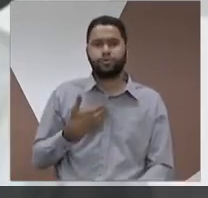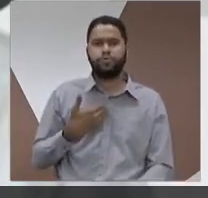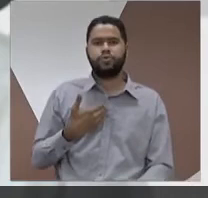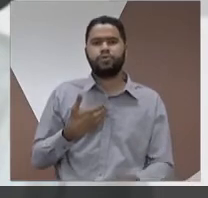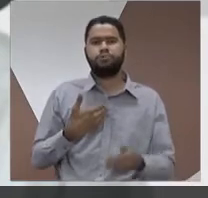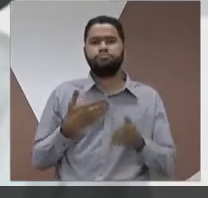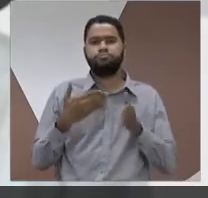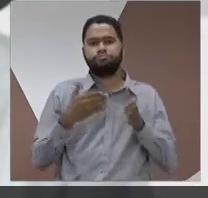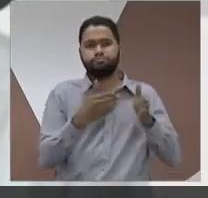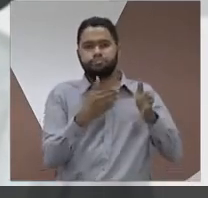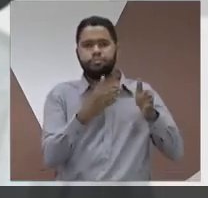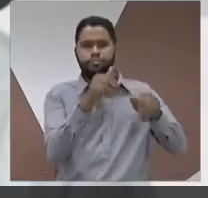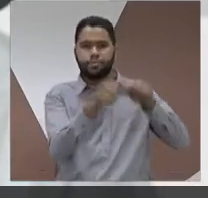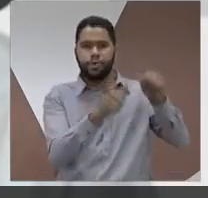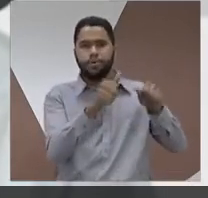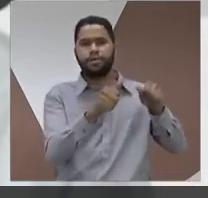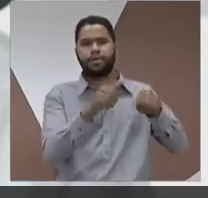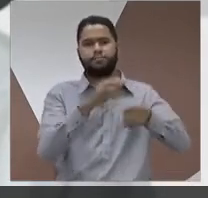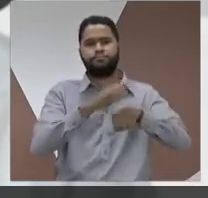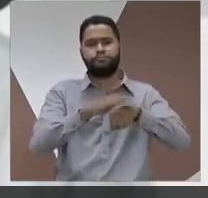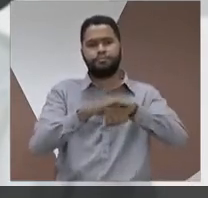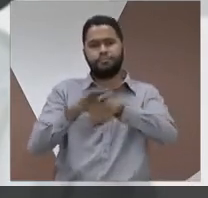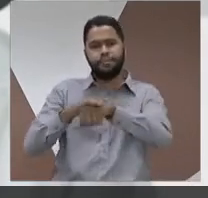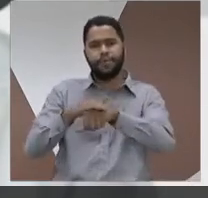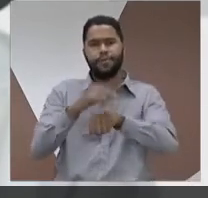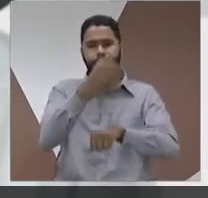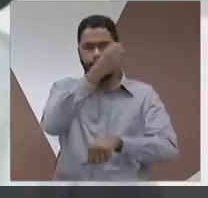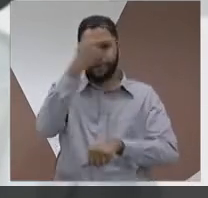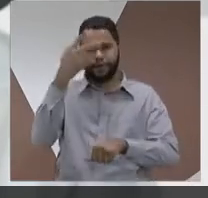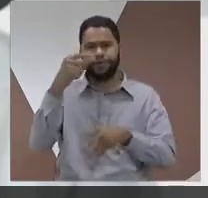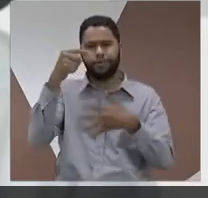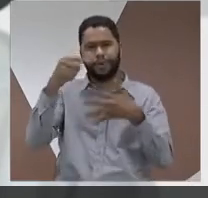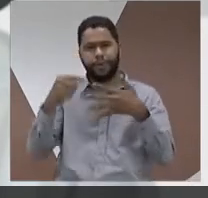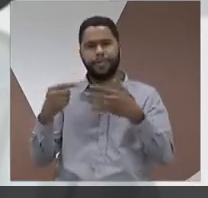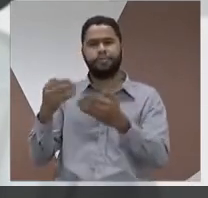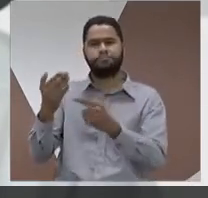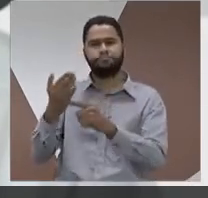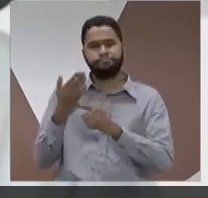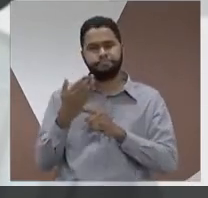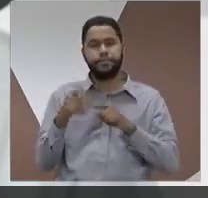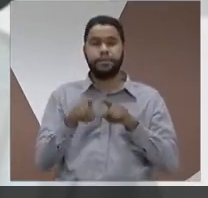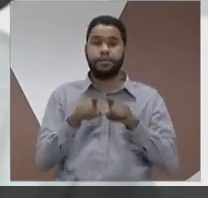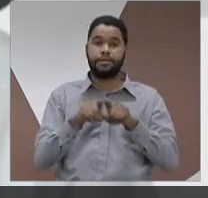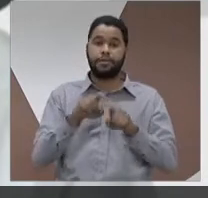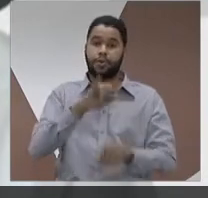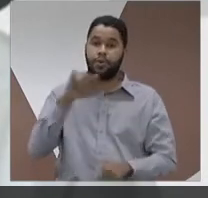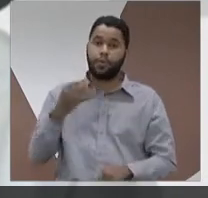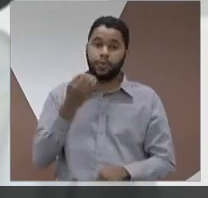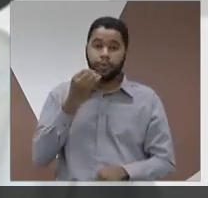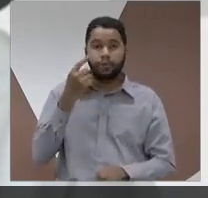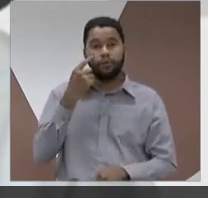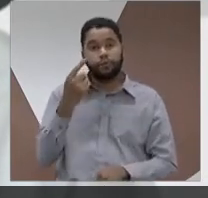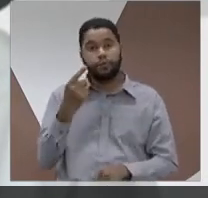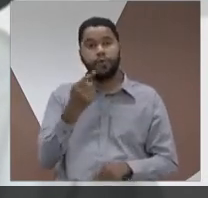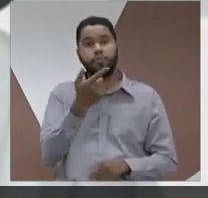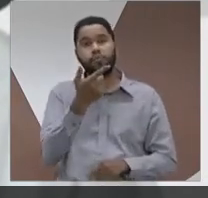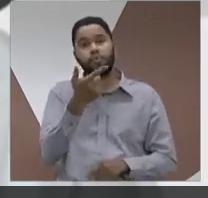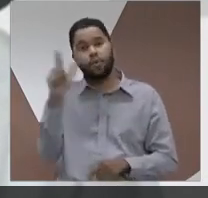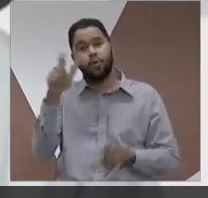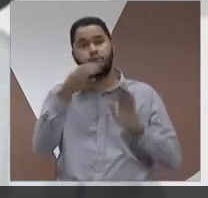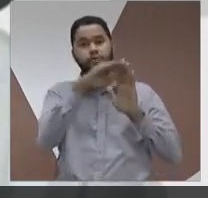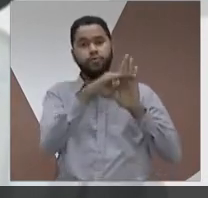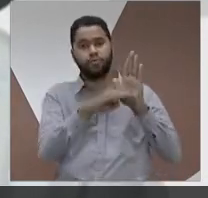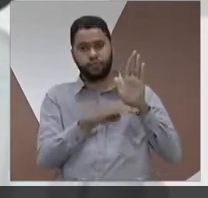traçado apresentado pelas prefeituras e pretendemos oportunamente divulgar um novo cronograma para o